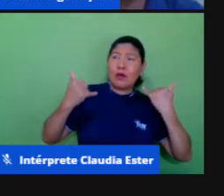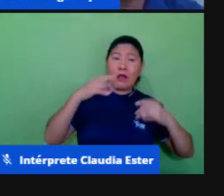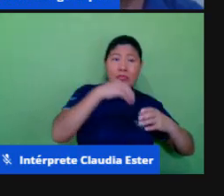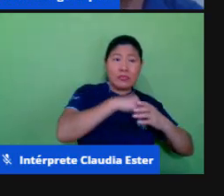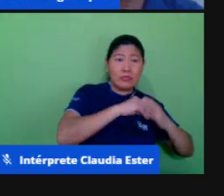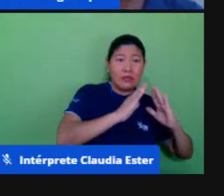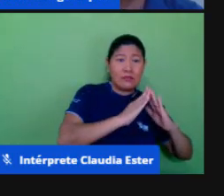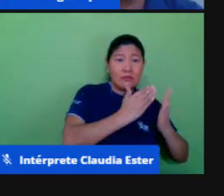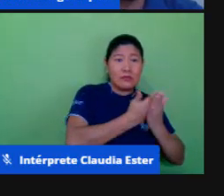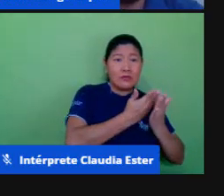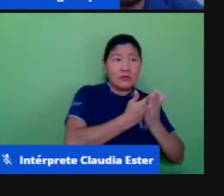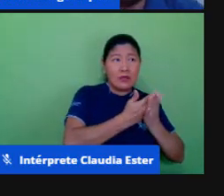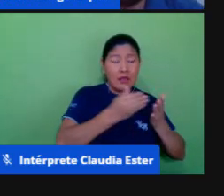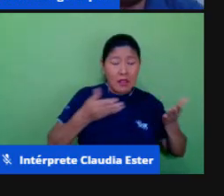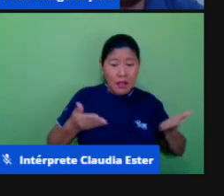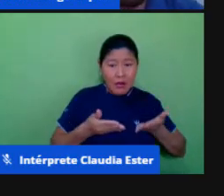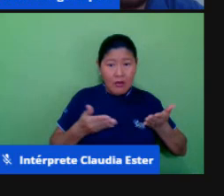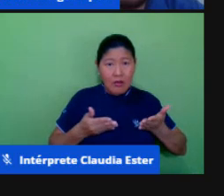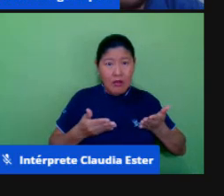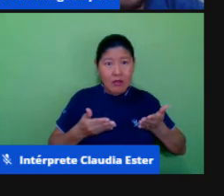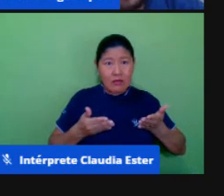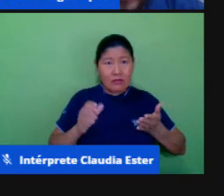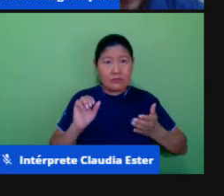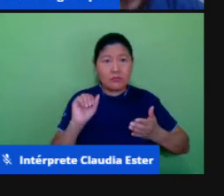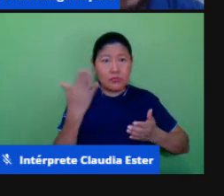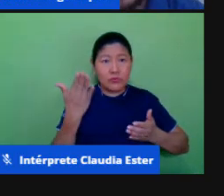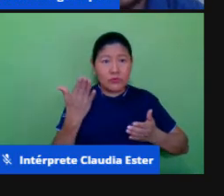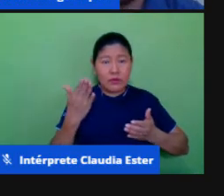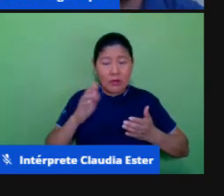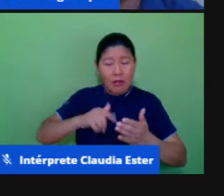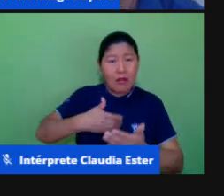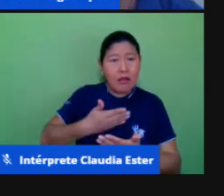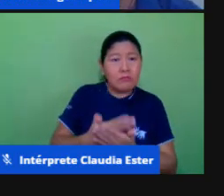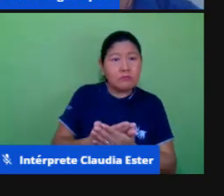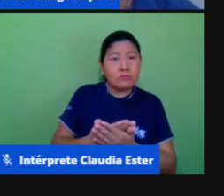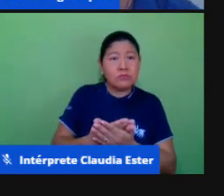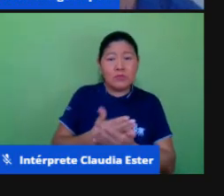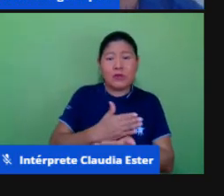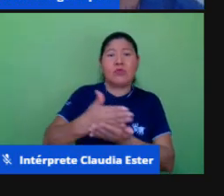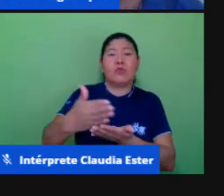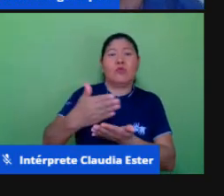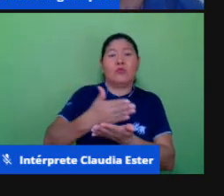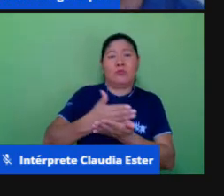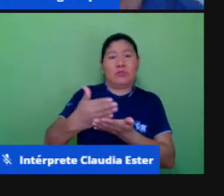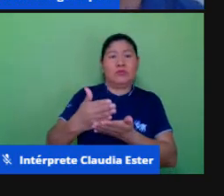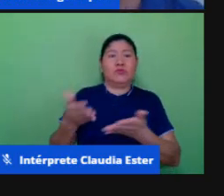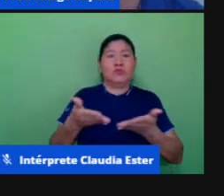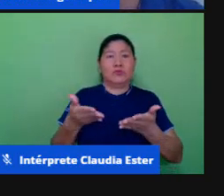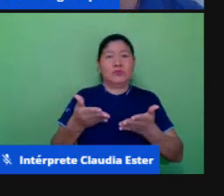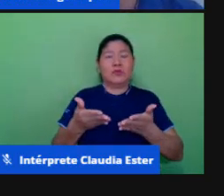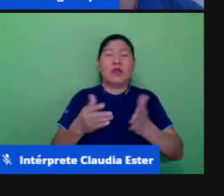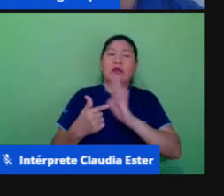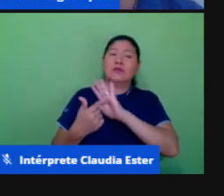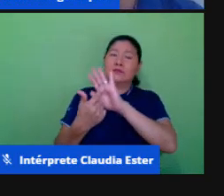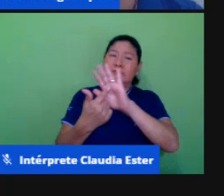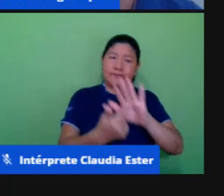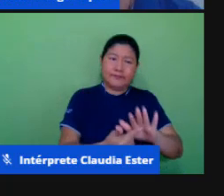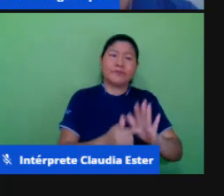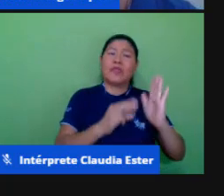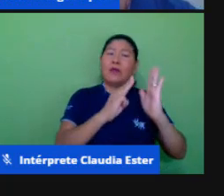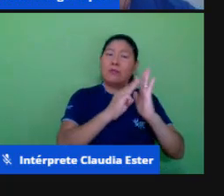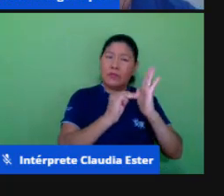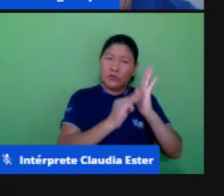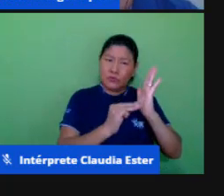uma opção metodológica indispensável. Vejam esse terceiro tópico. Né? Então, ele passa a ser uma opção